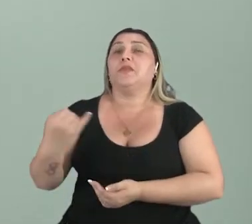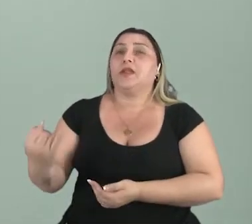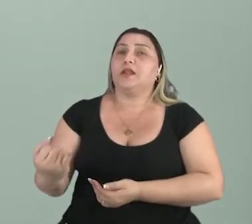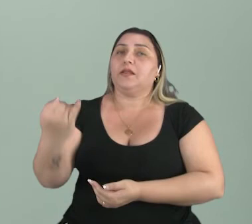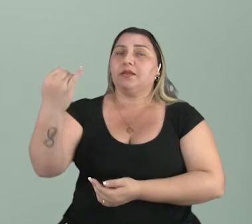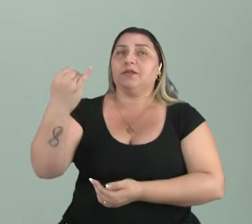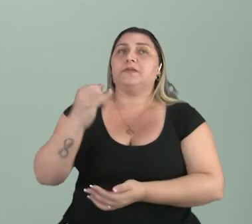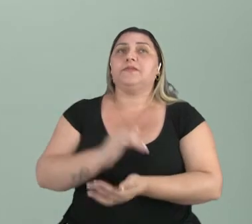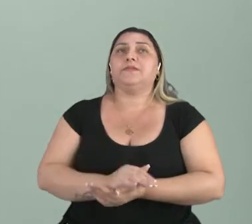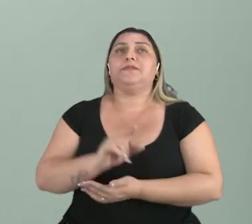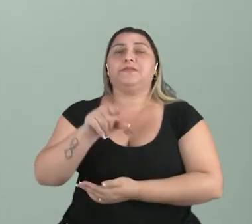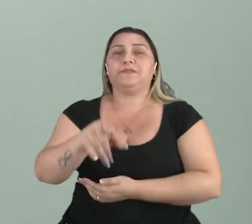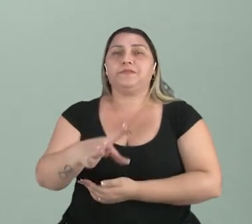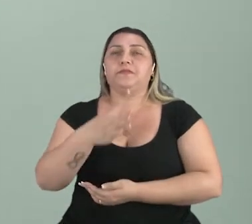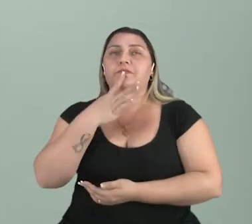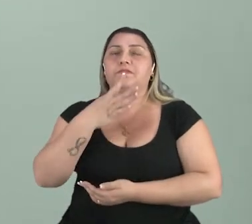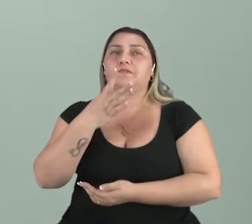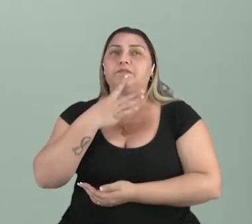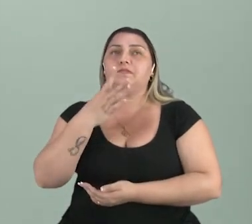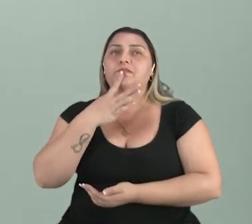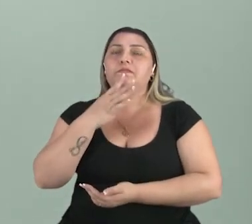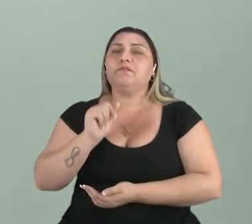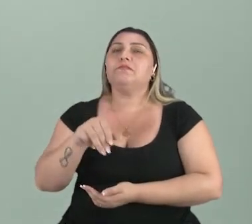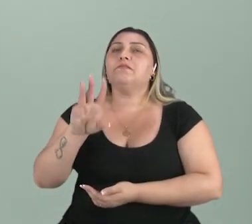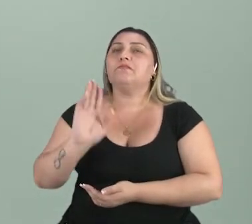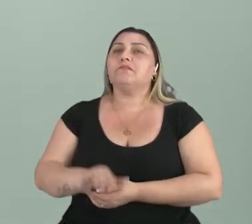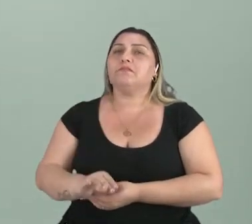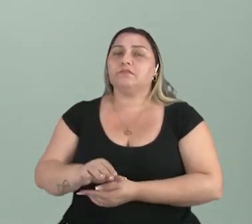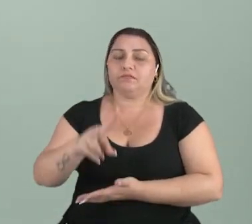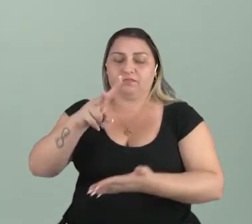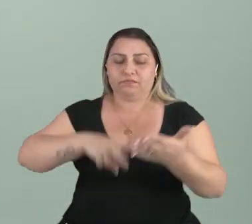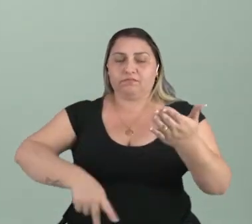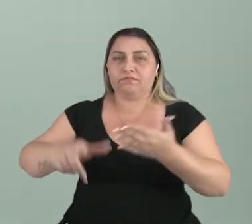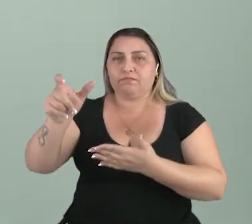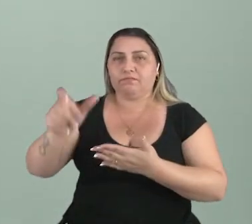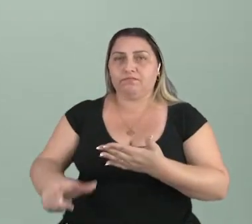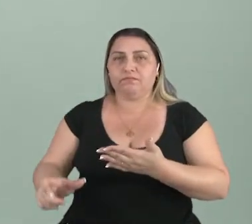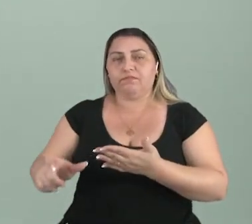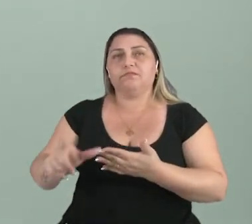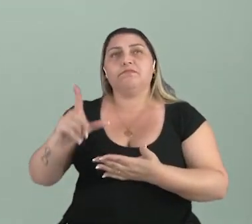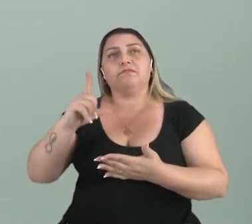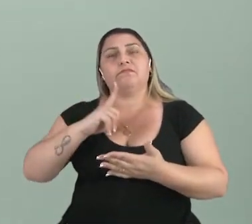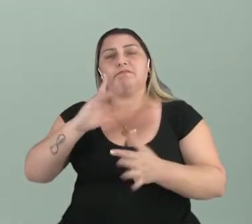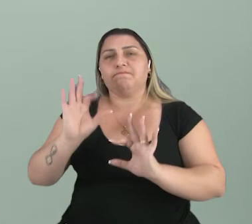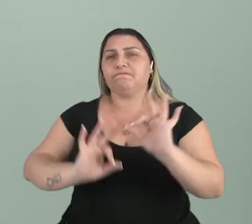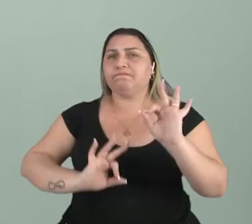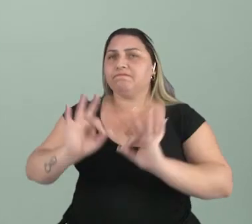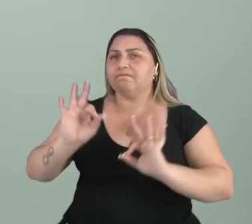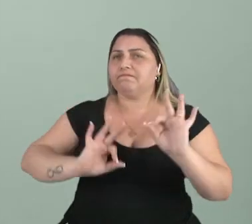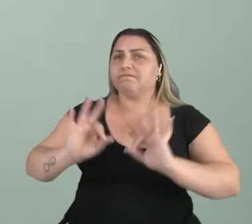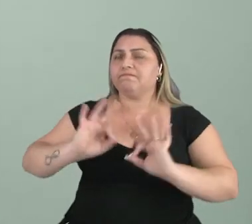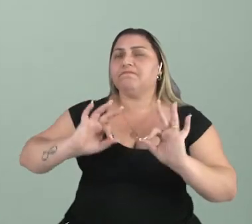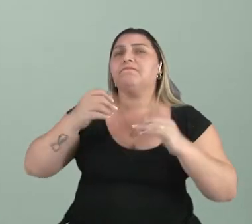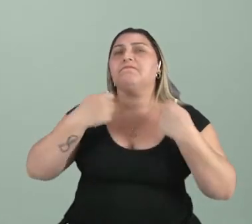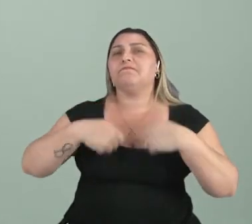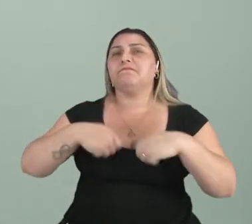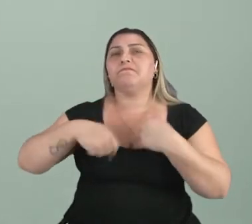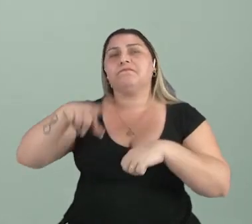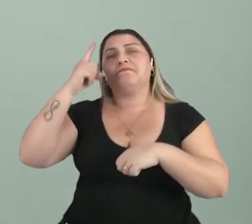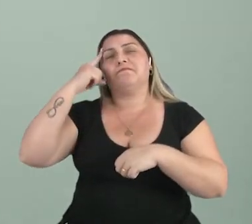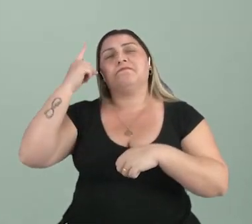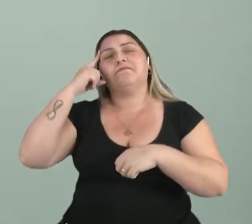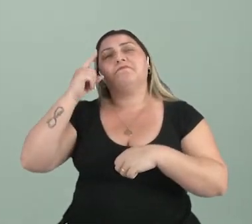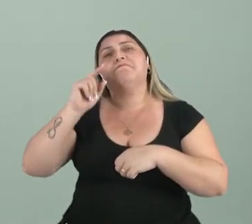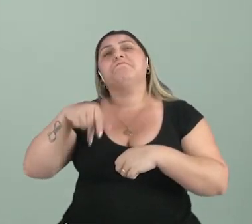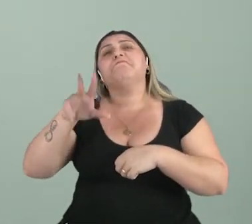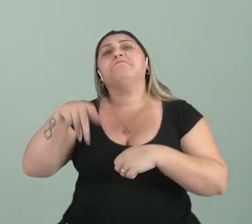muito importante você conhecer quem são seus leitores. Então, quando você estiver construindo, você também precisa pensar